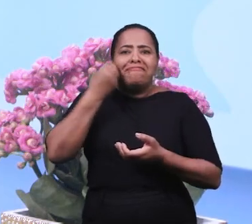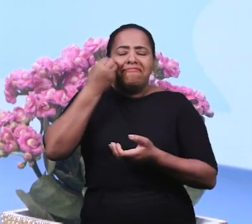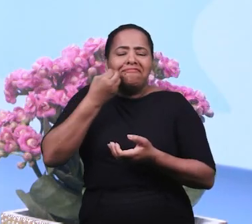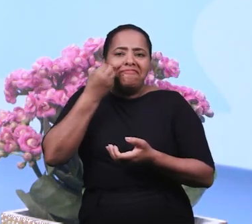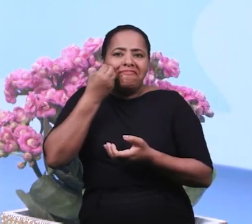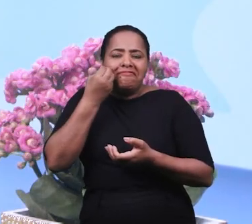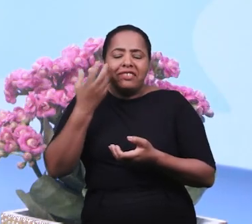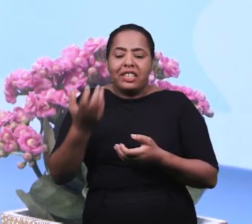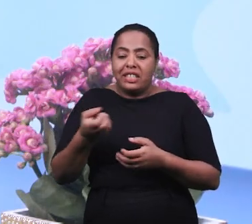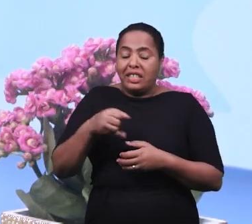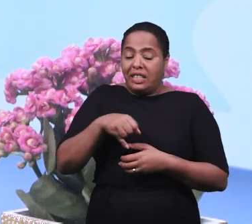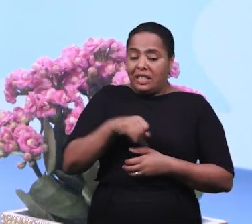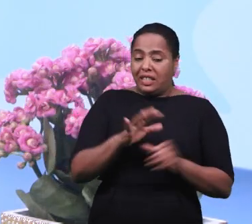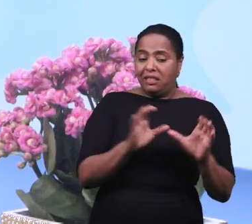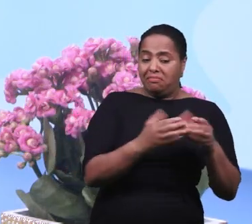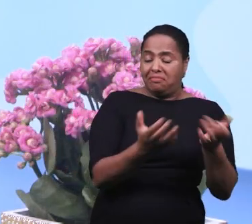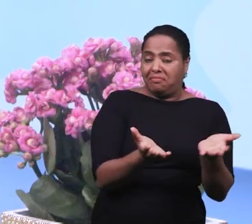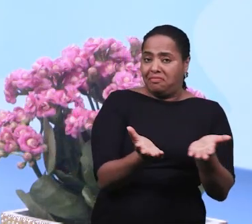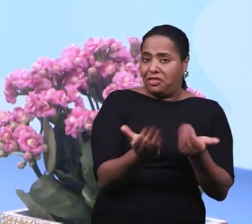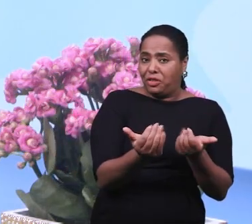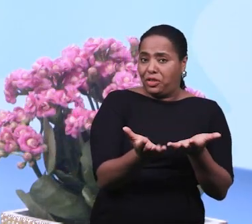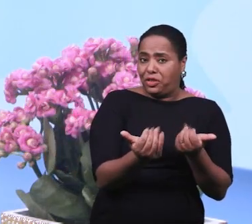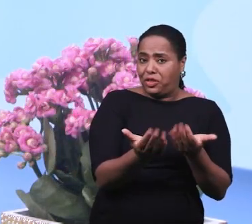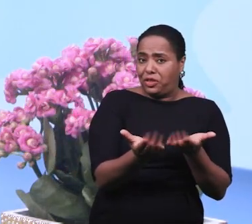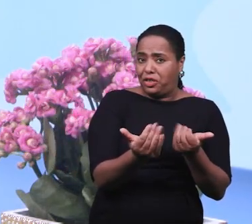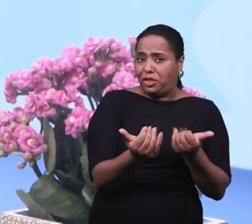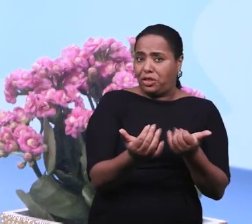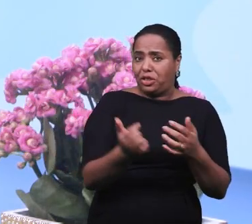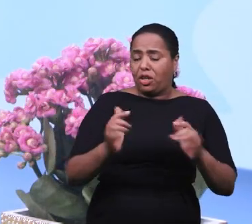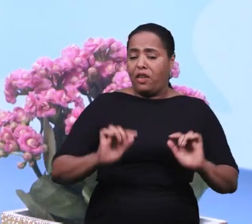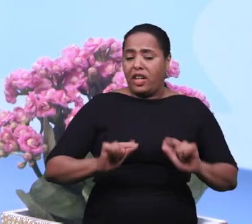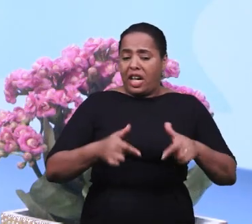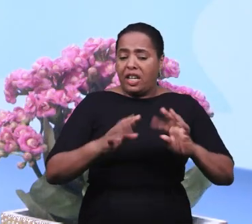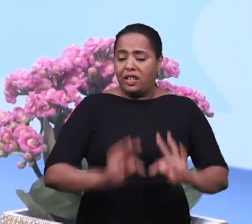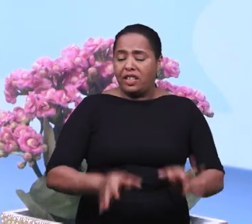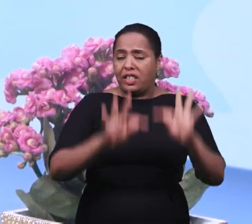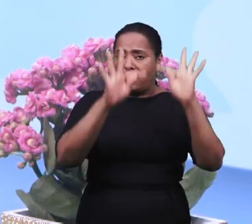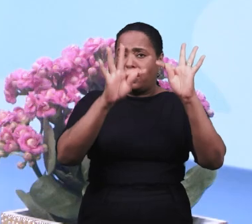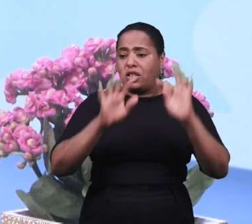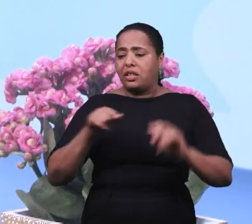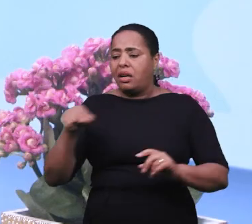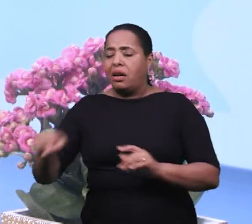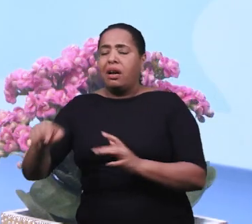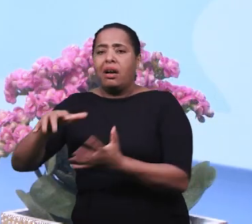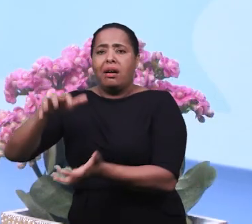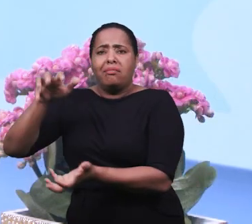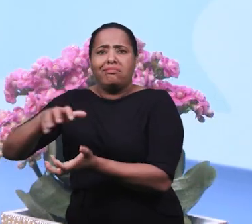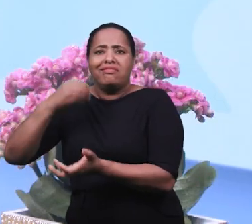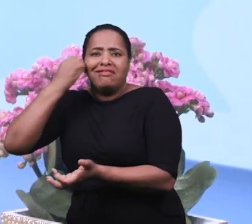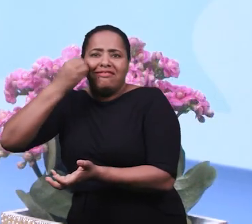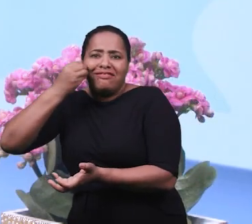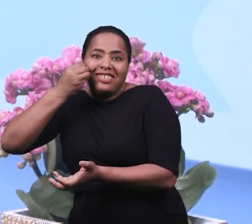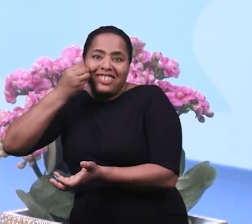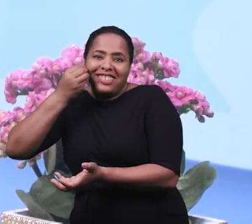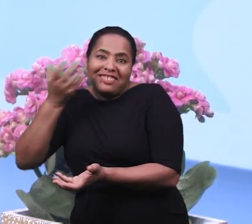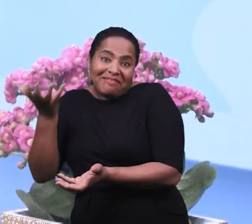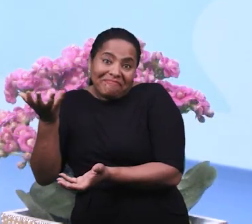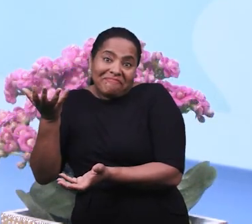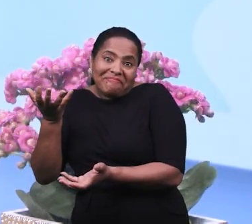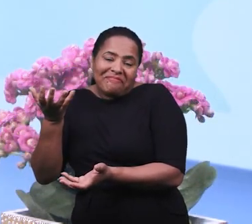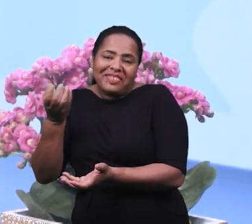Se o mais novo, o mais jovem é muito ligado à inovação, à tecnologia, o idoso ele vai ter experiência. Ele vai ter